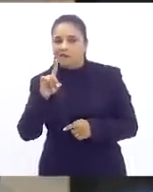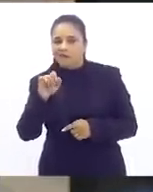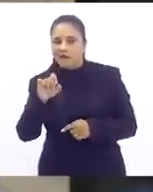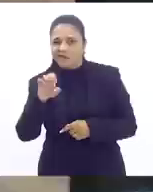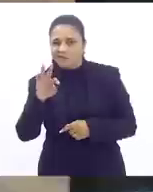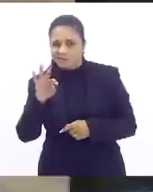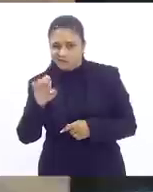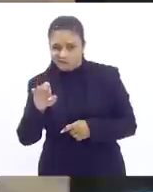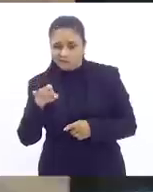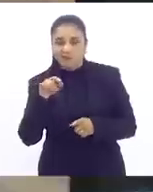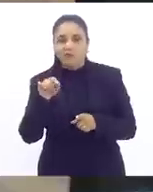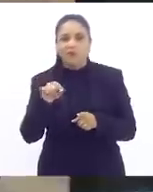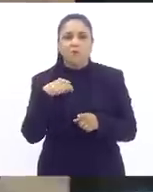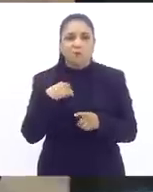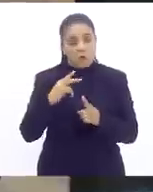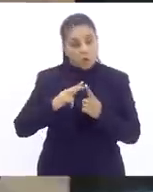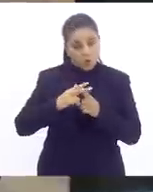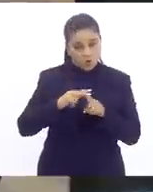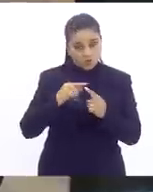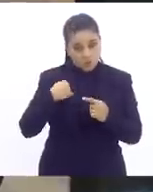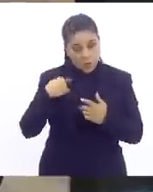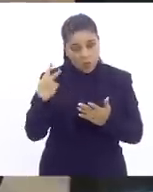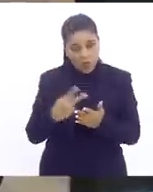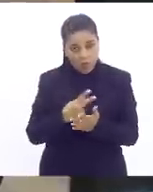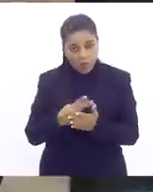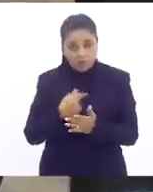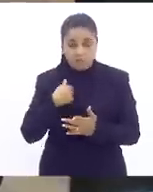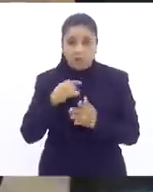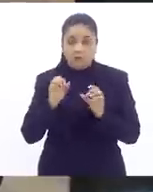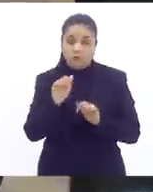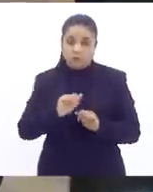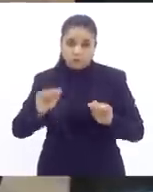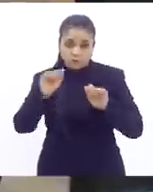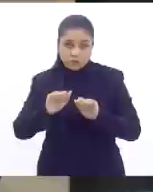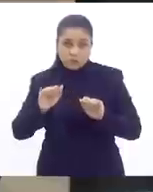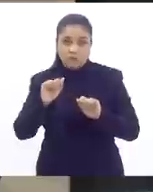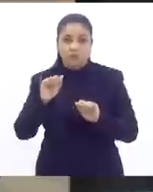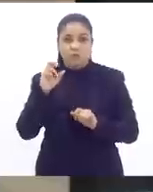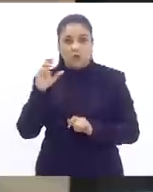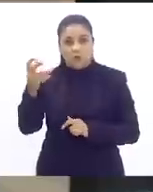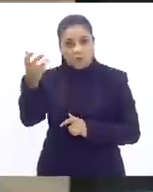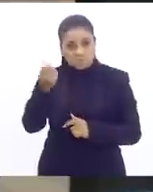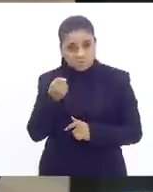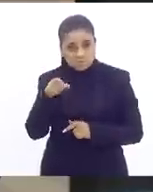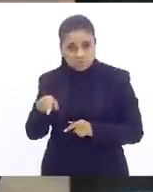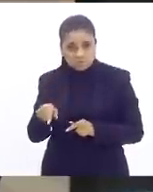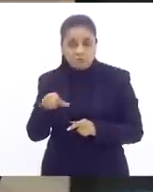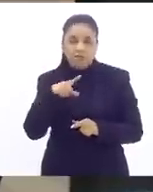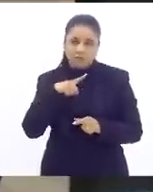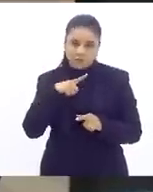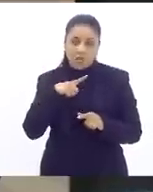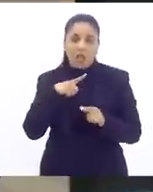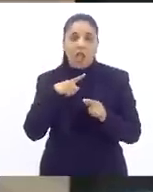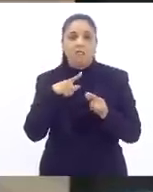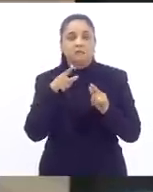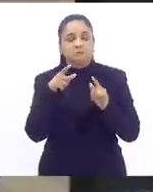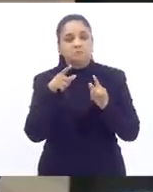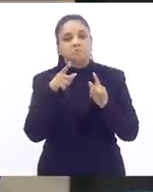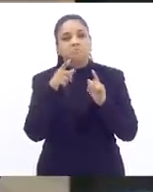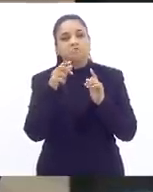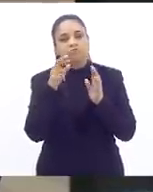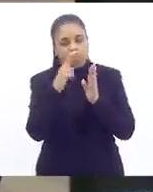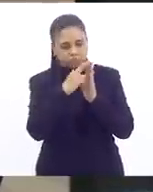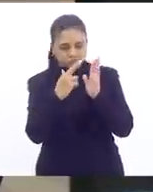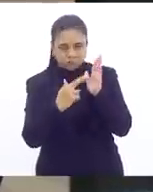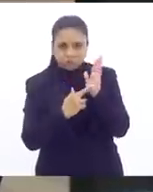errado a diretoria de veteranos e pensionistas ela tem todo o acervo de informações necessárias para essas revisões